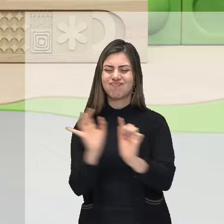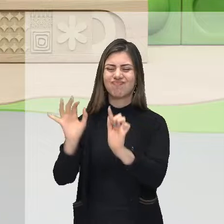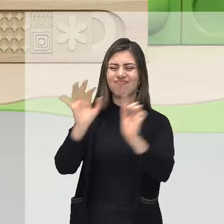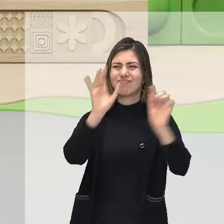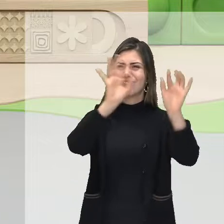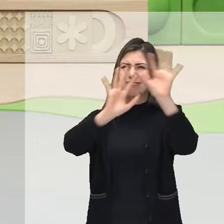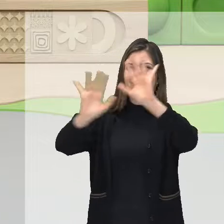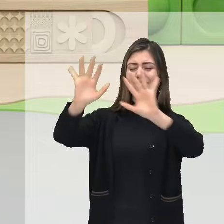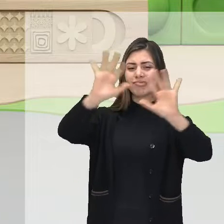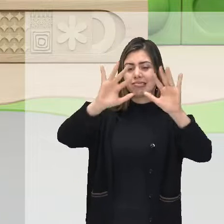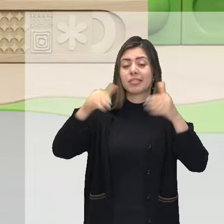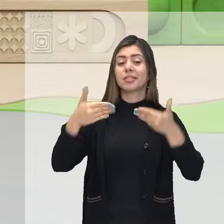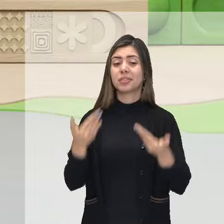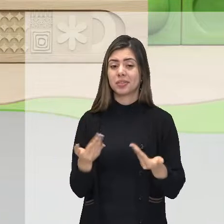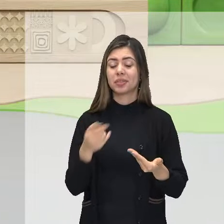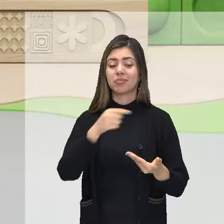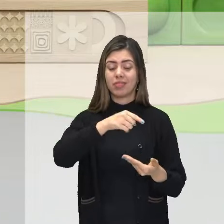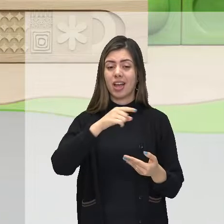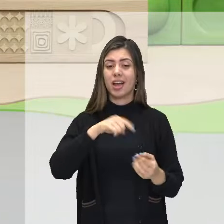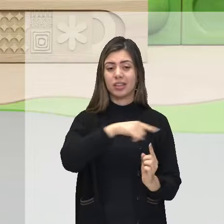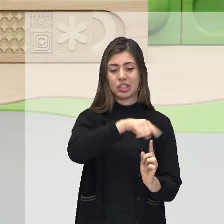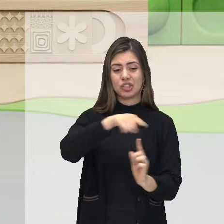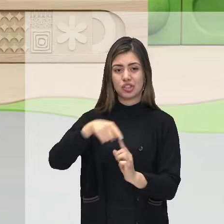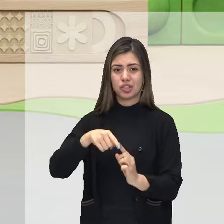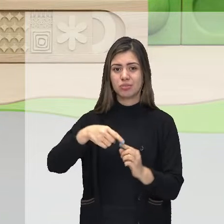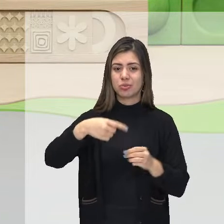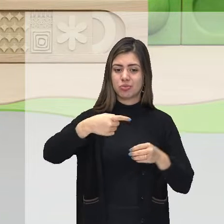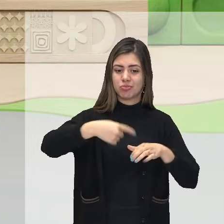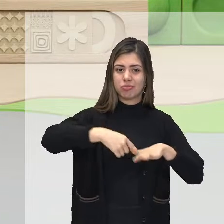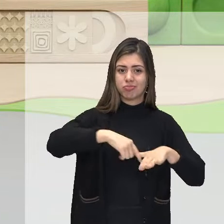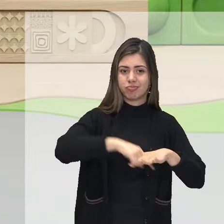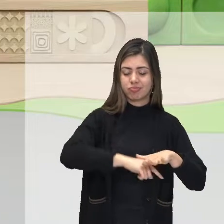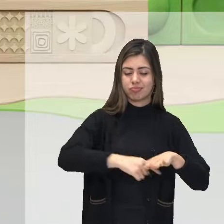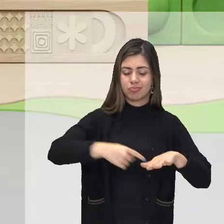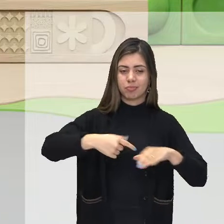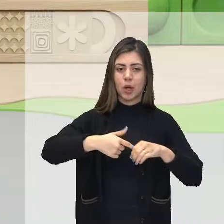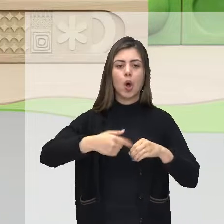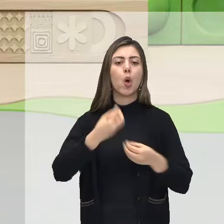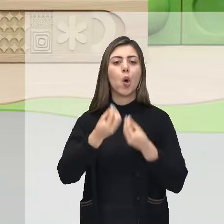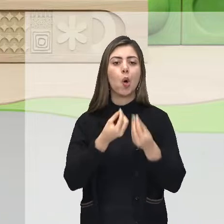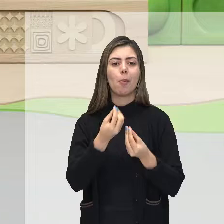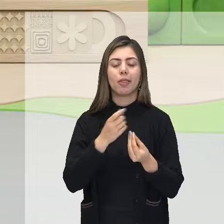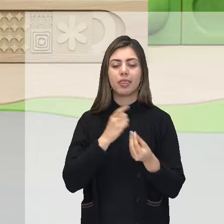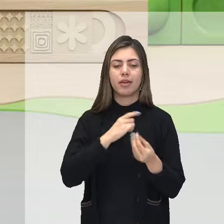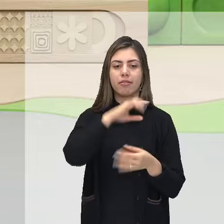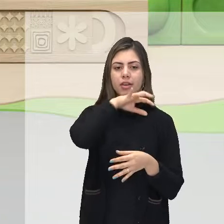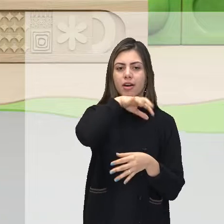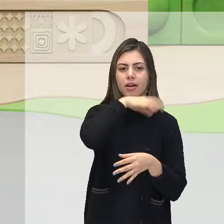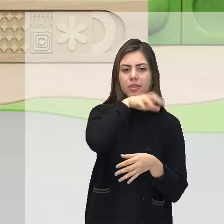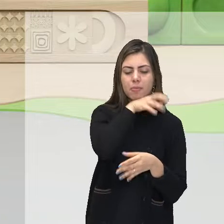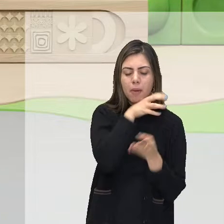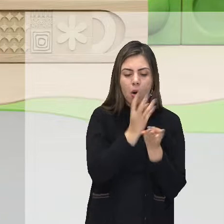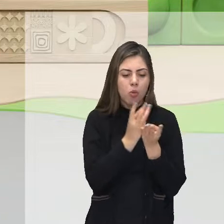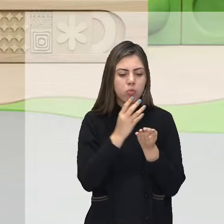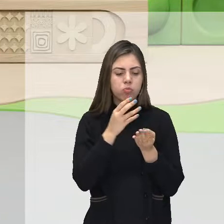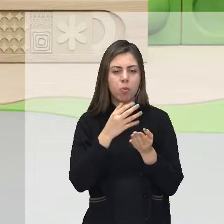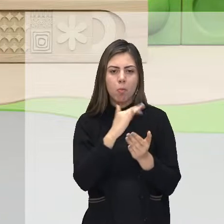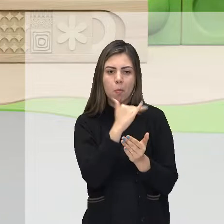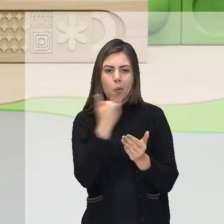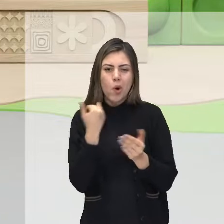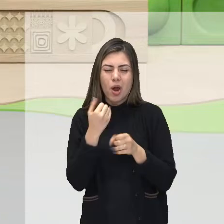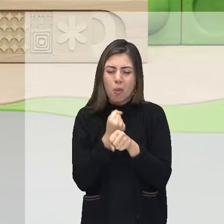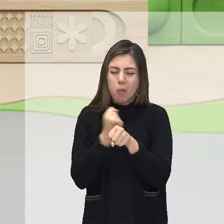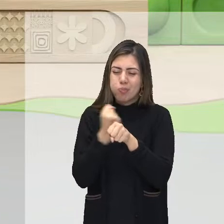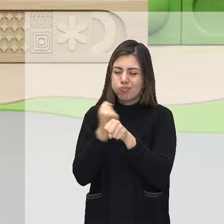o próprio nome diz, eles são formados de matéria orgânica que foi decomposta há milhões